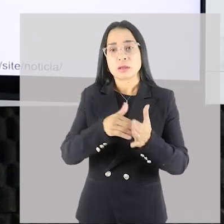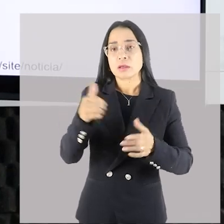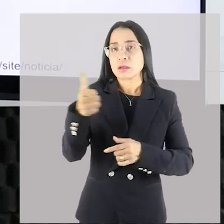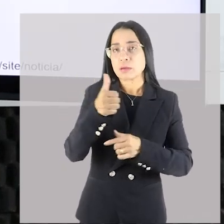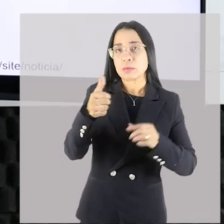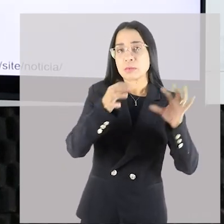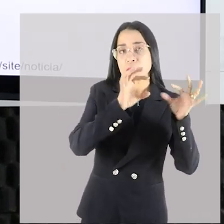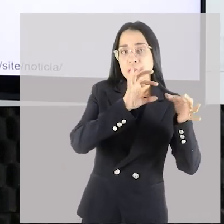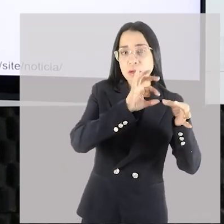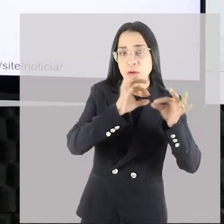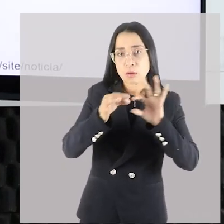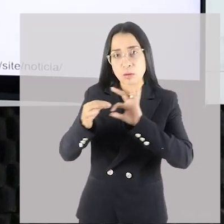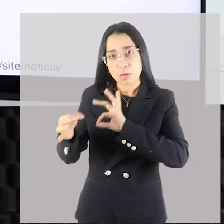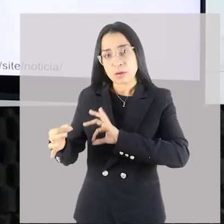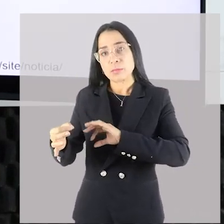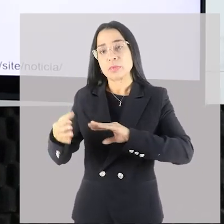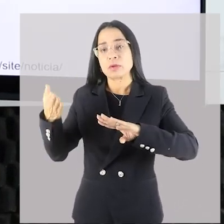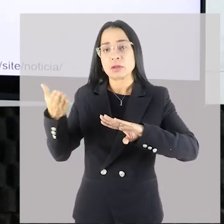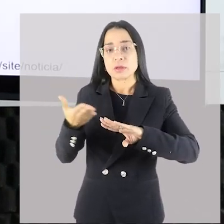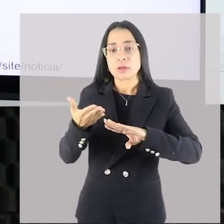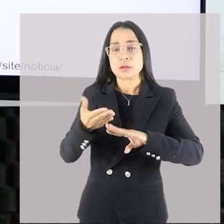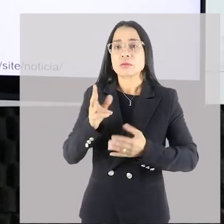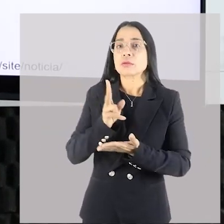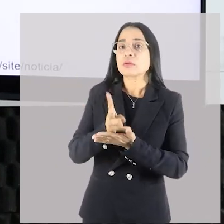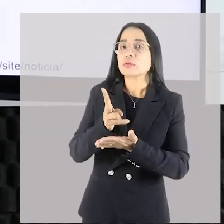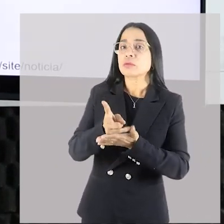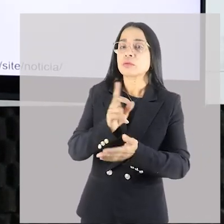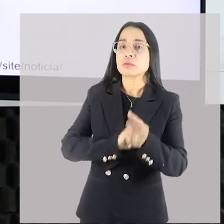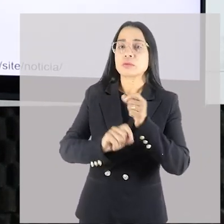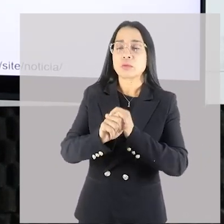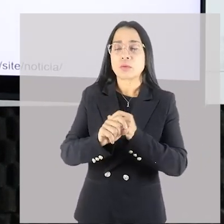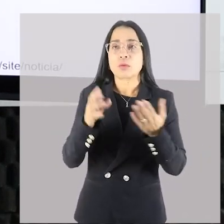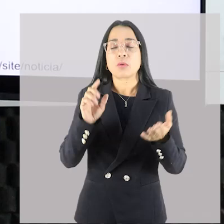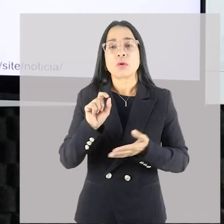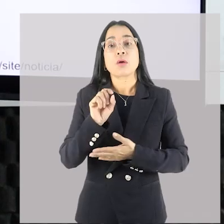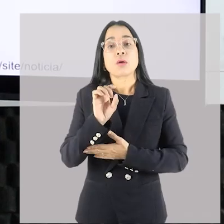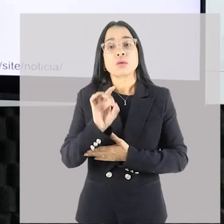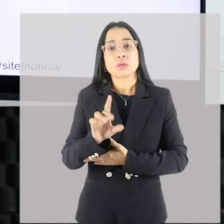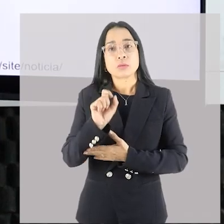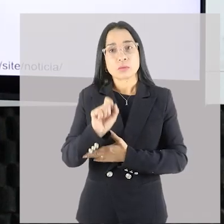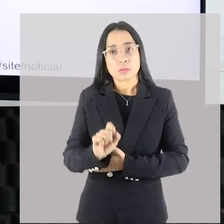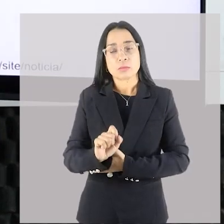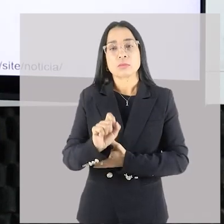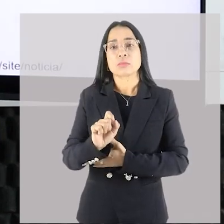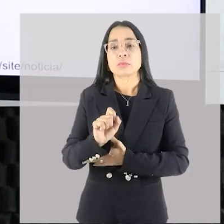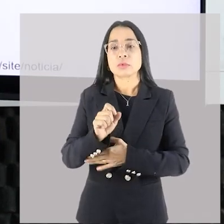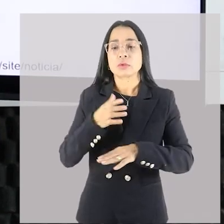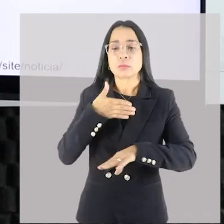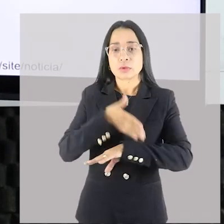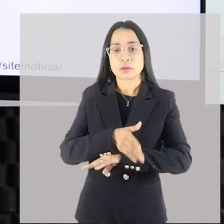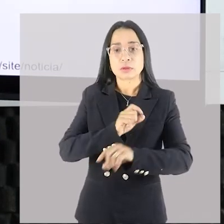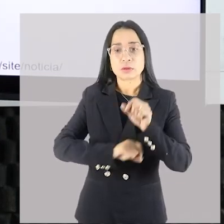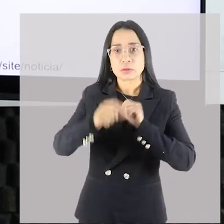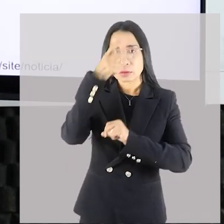da Idade Moderna e ainda continuou da mesma forma. Então, só quem podia participar eram as pessoas que